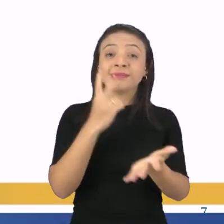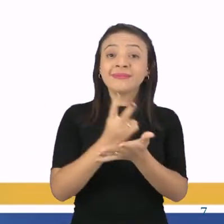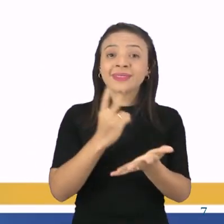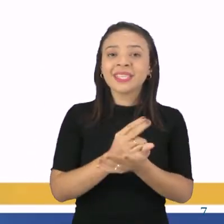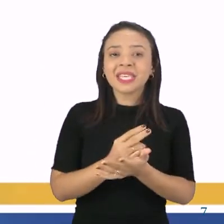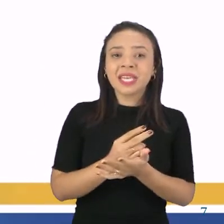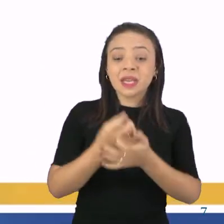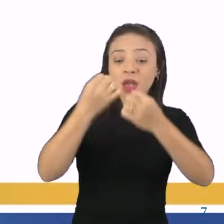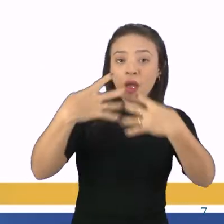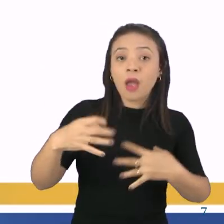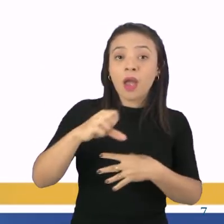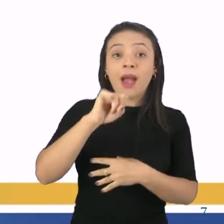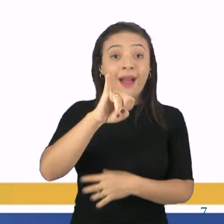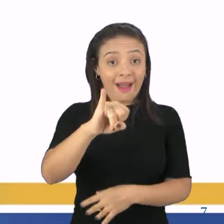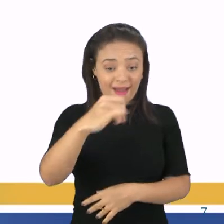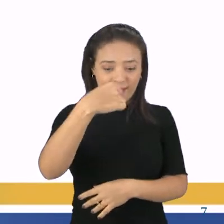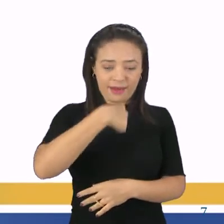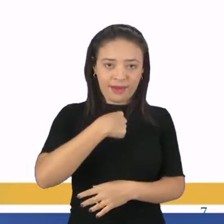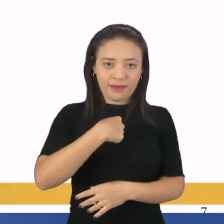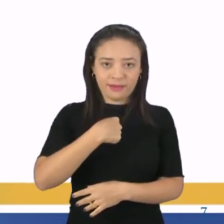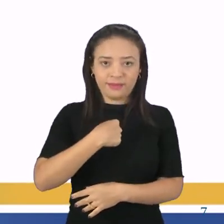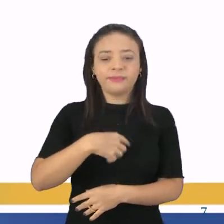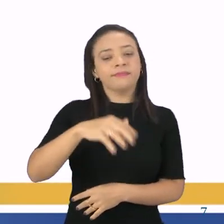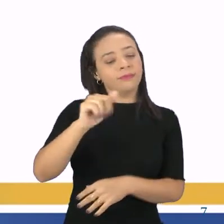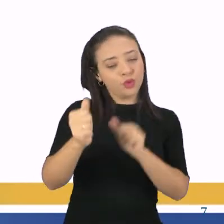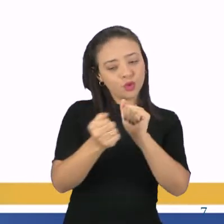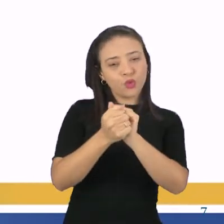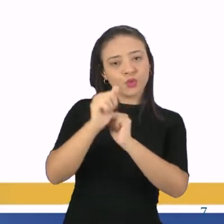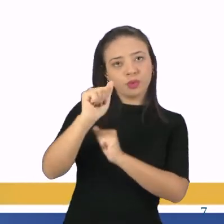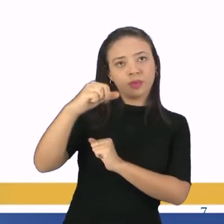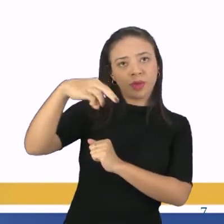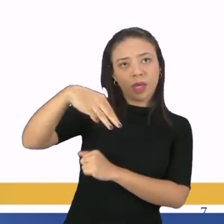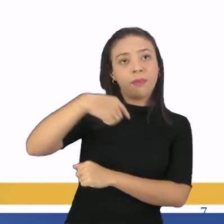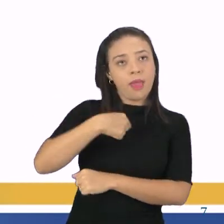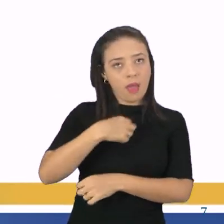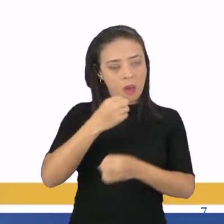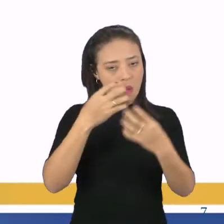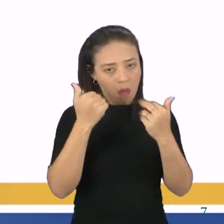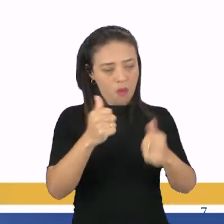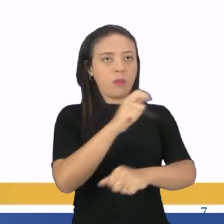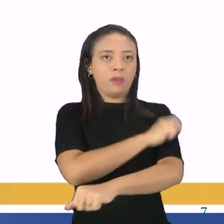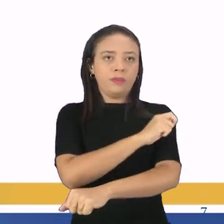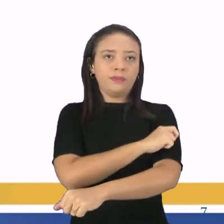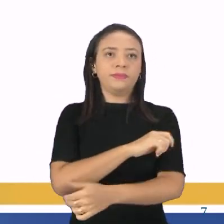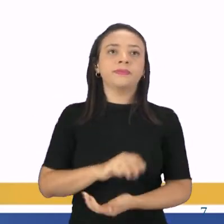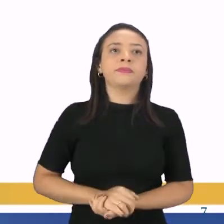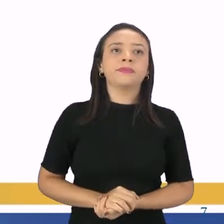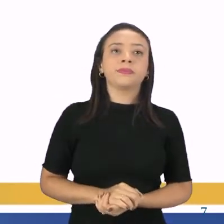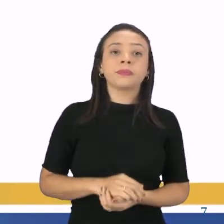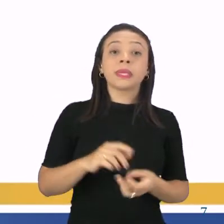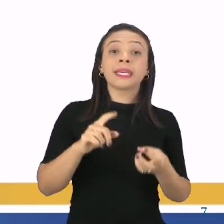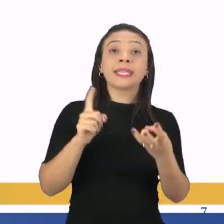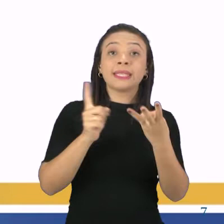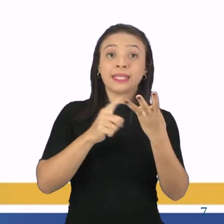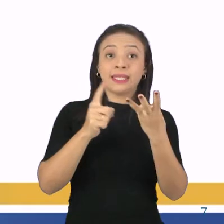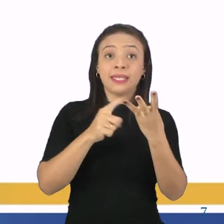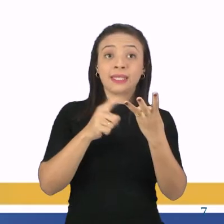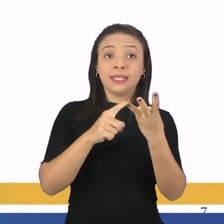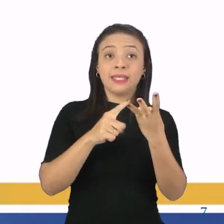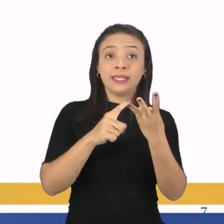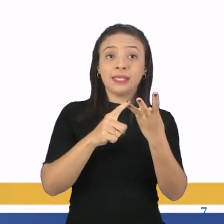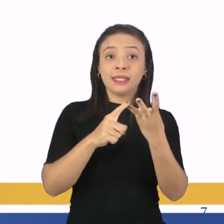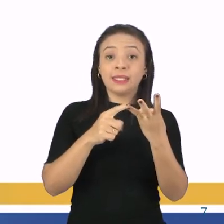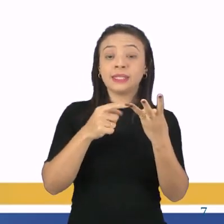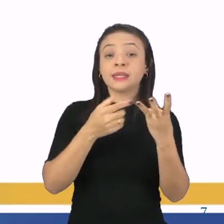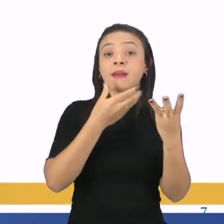de I, eu uso am. Eu sou um bom aluno. Número 3, they are brothers. Lembra